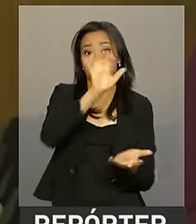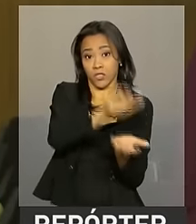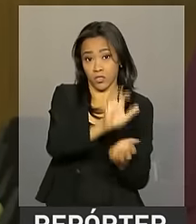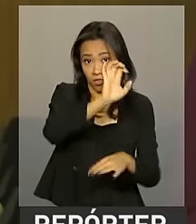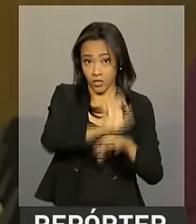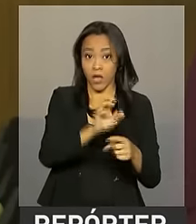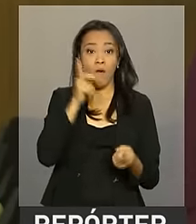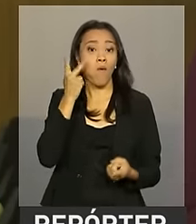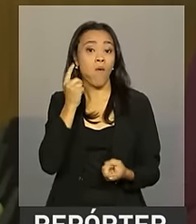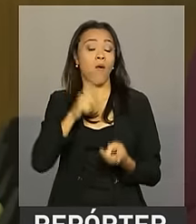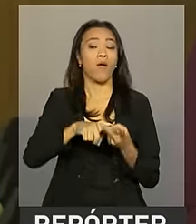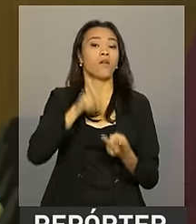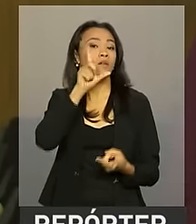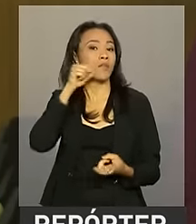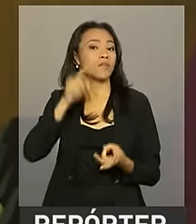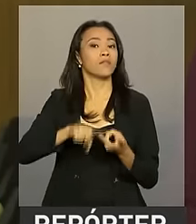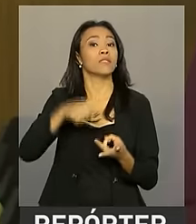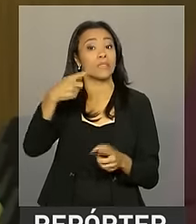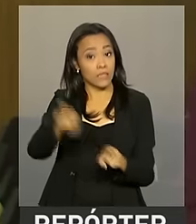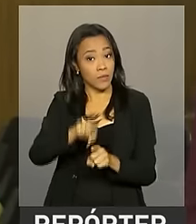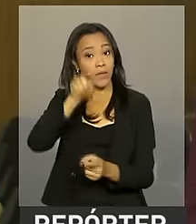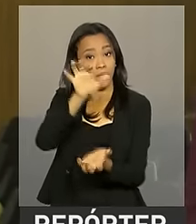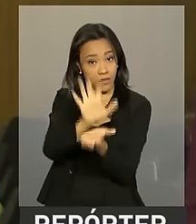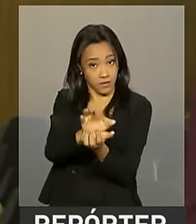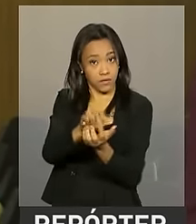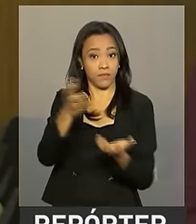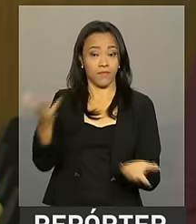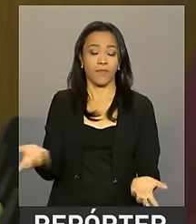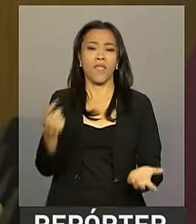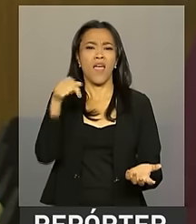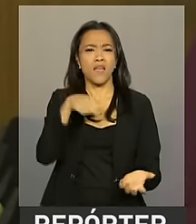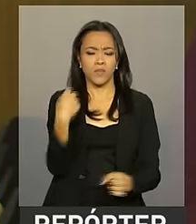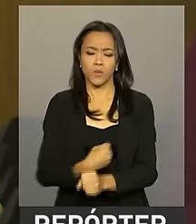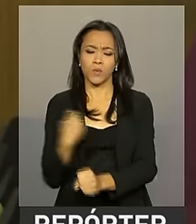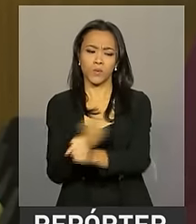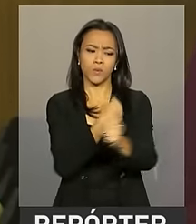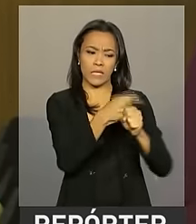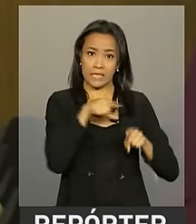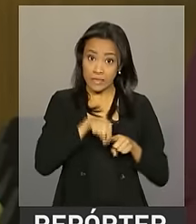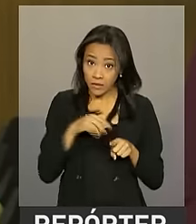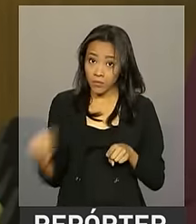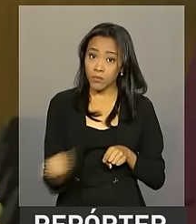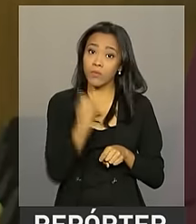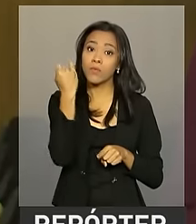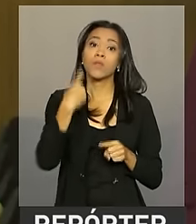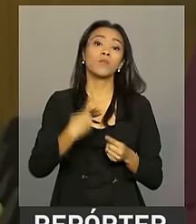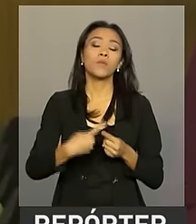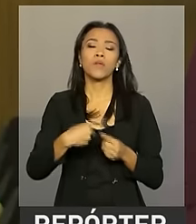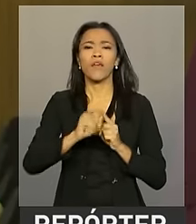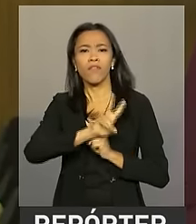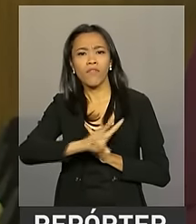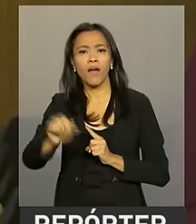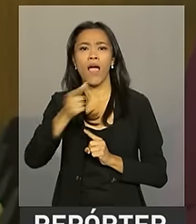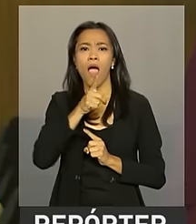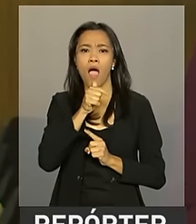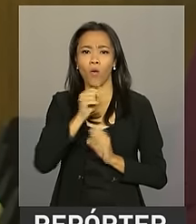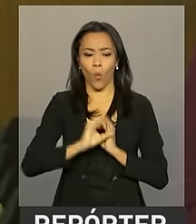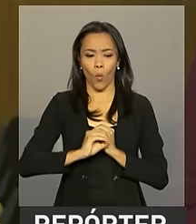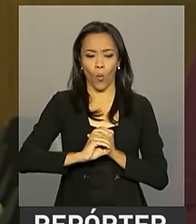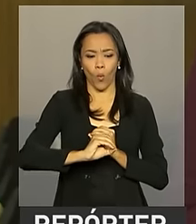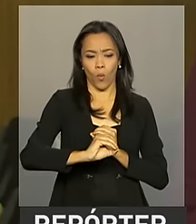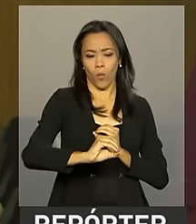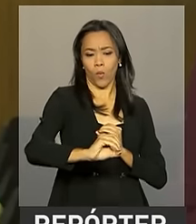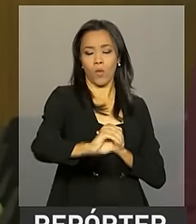Paraíba Pernambuco e também aqui em Alagoas essas obras são importantes porque elas vão permitir a redistribuição da água do projeto de